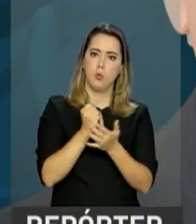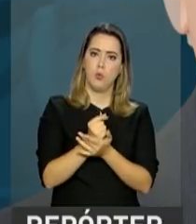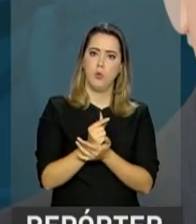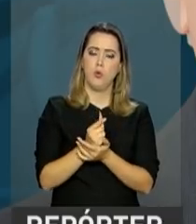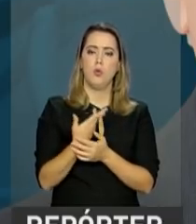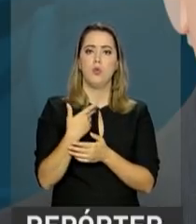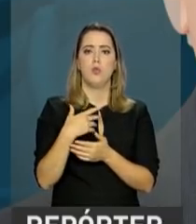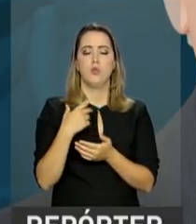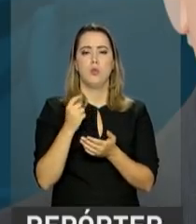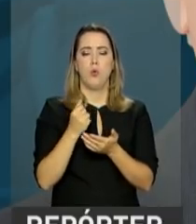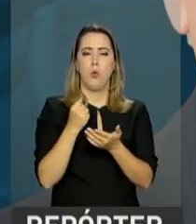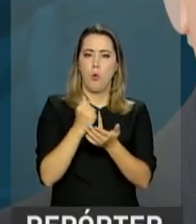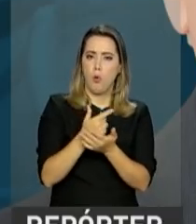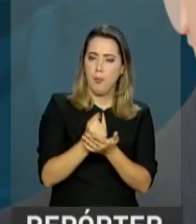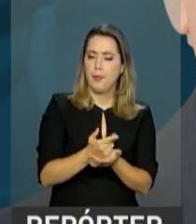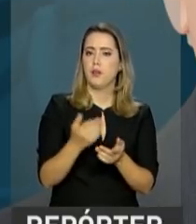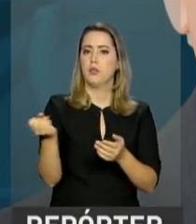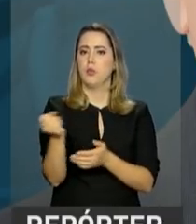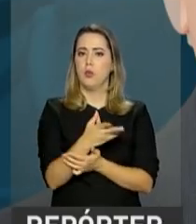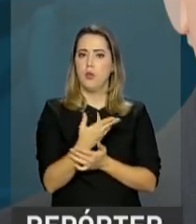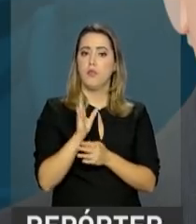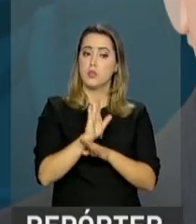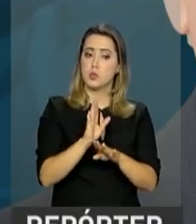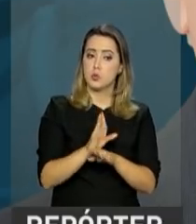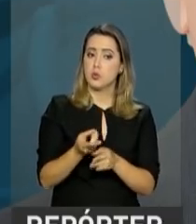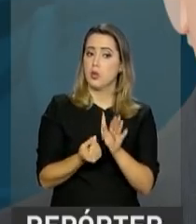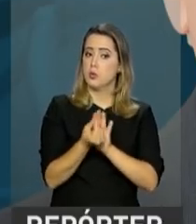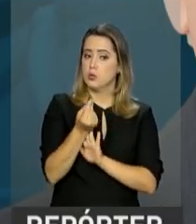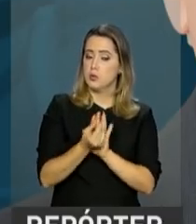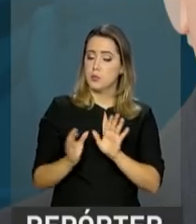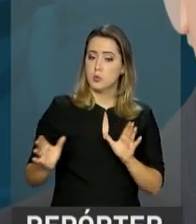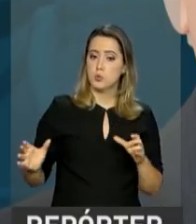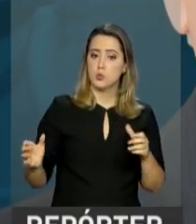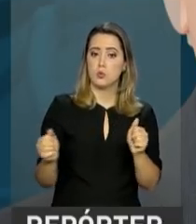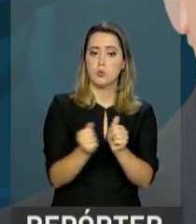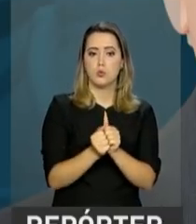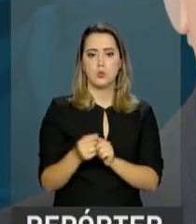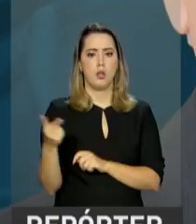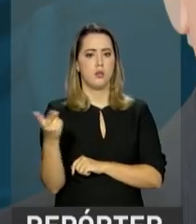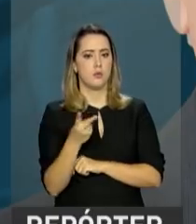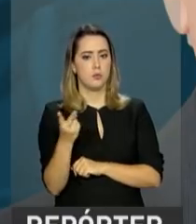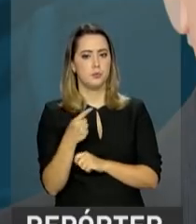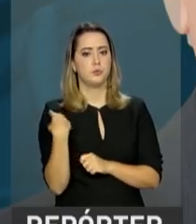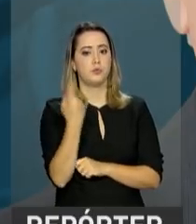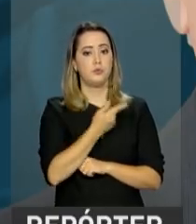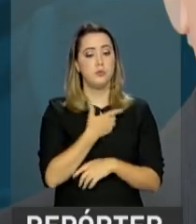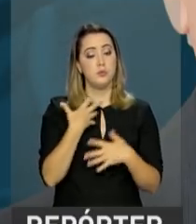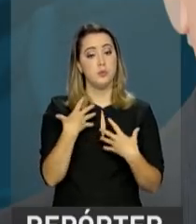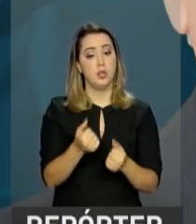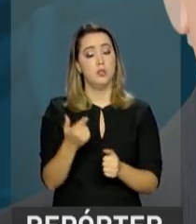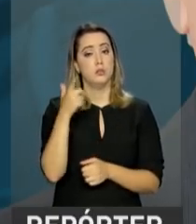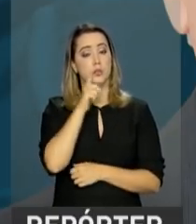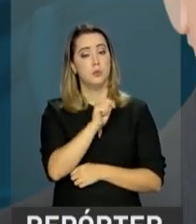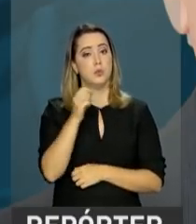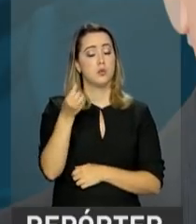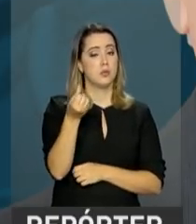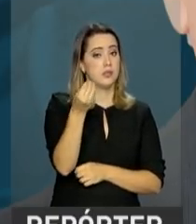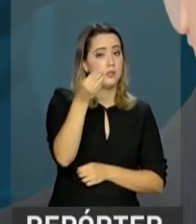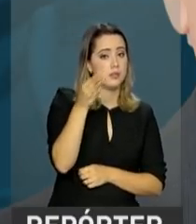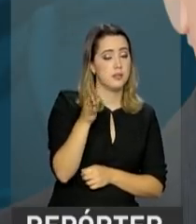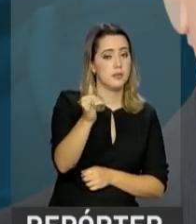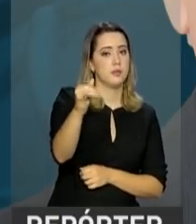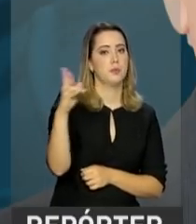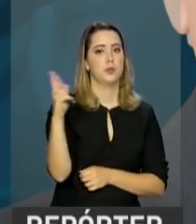adianta ter um reforço no seu orçamento se somarmos essas duas medidas nós vamos chegar a quase 60 bilhões